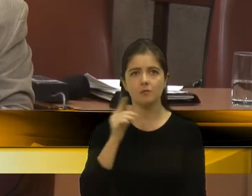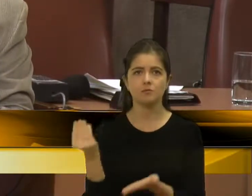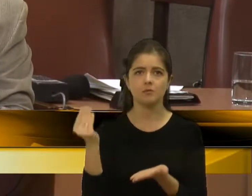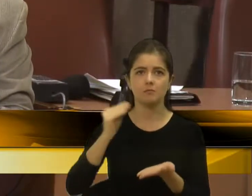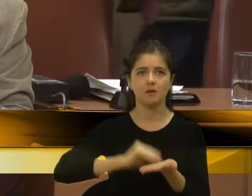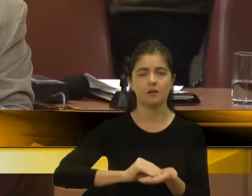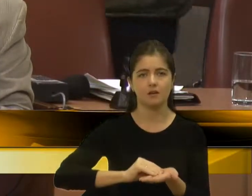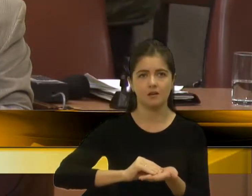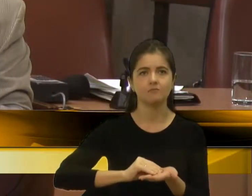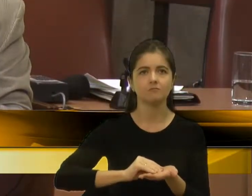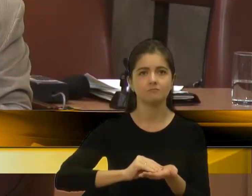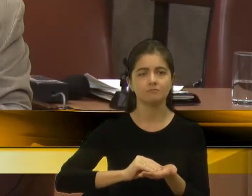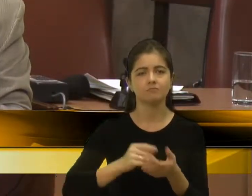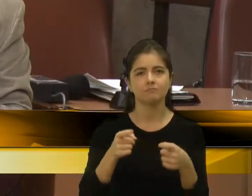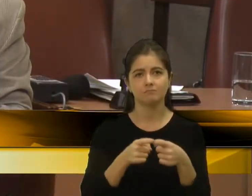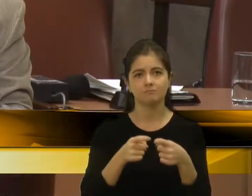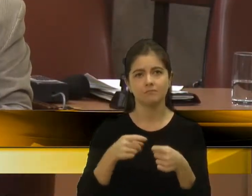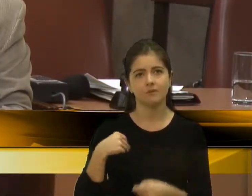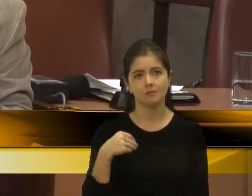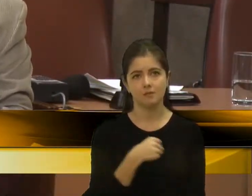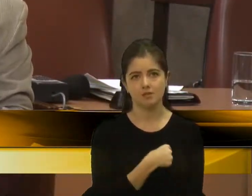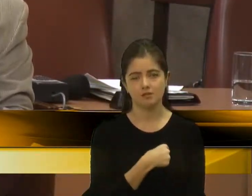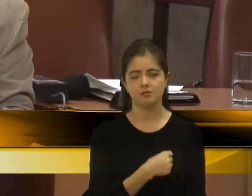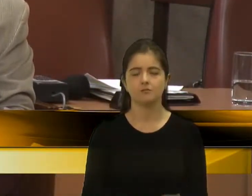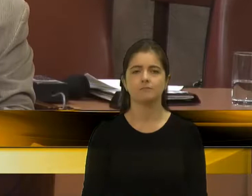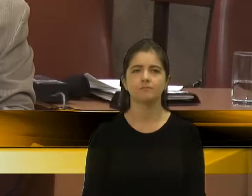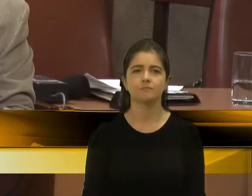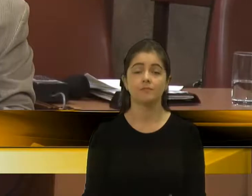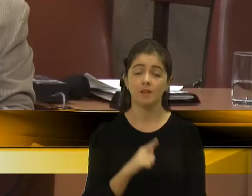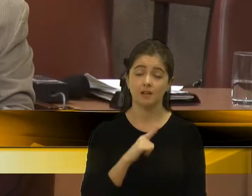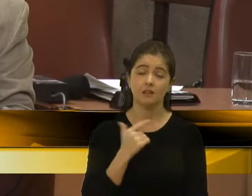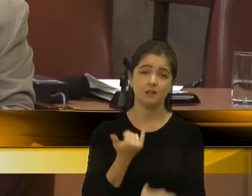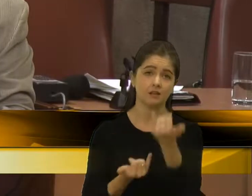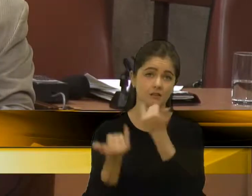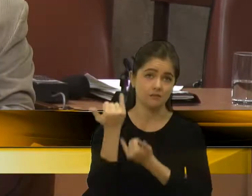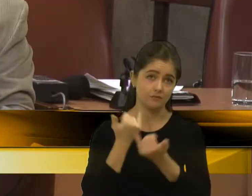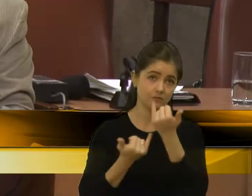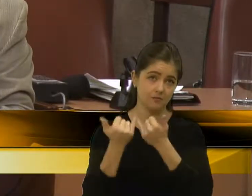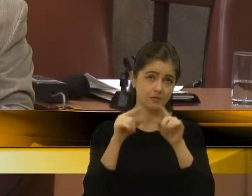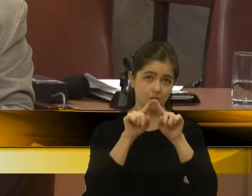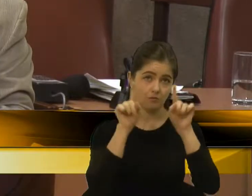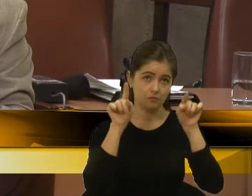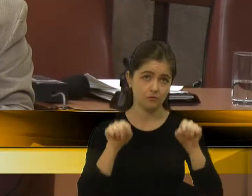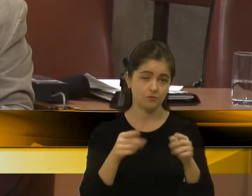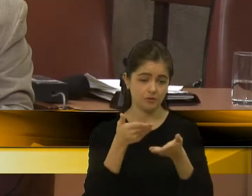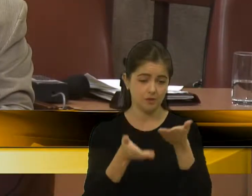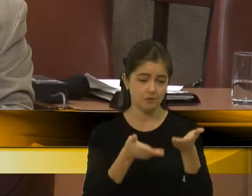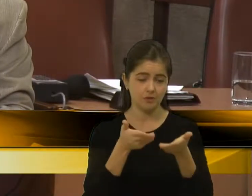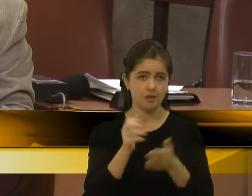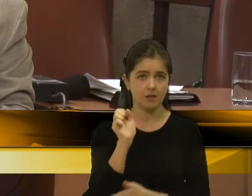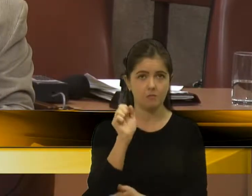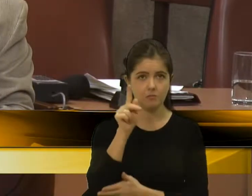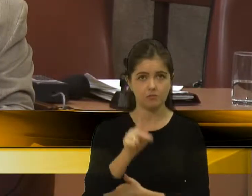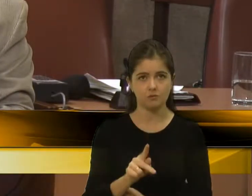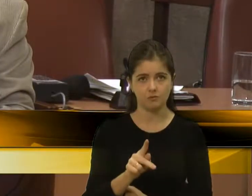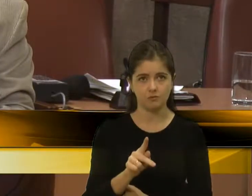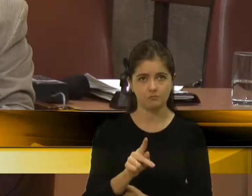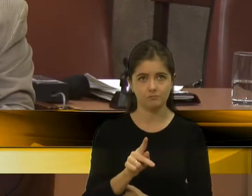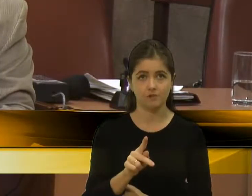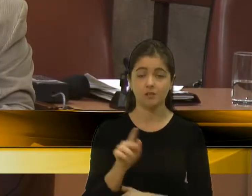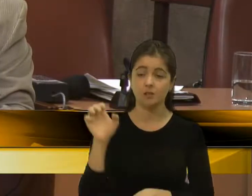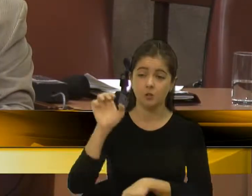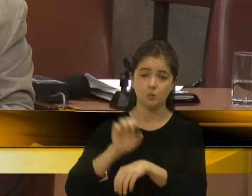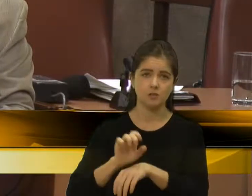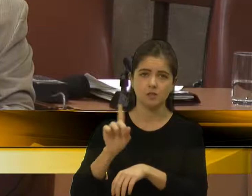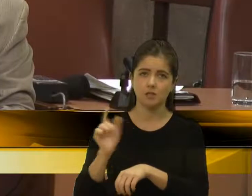e procedimentos médicos. Segundo informações, a funcionária que atendia no local aposentou-se e o estado não